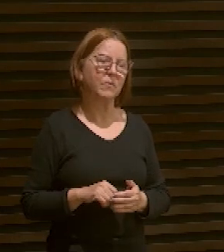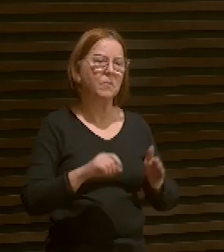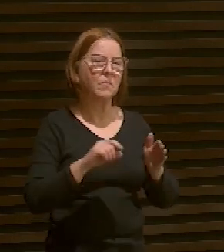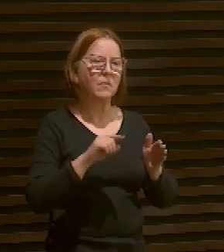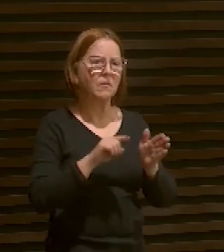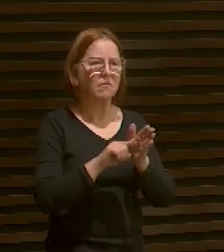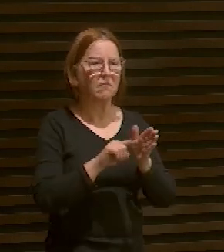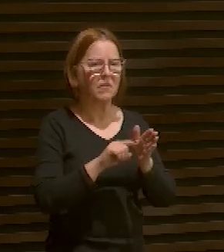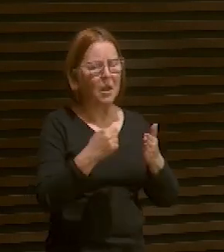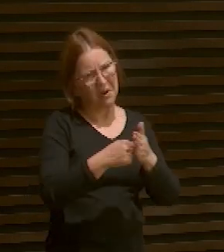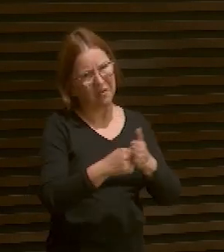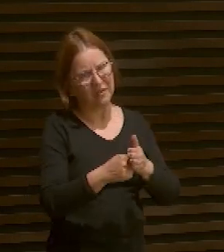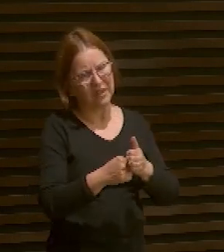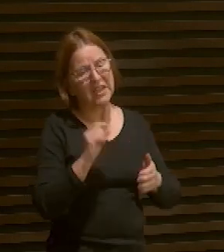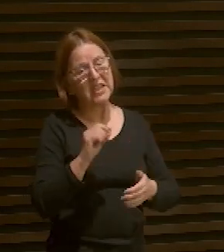você?